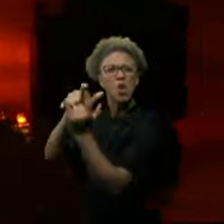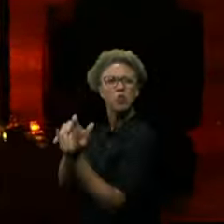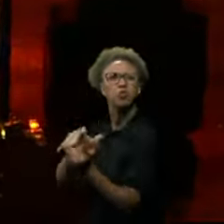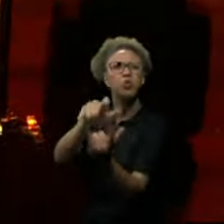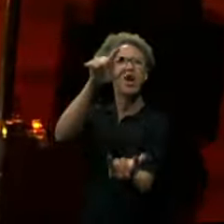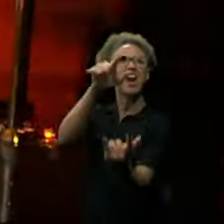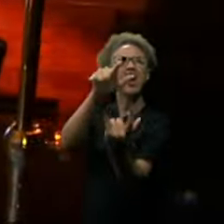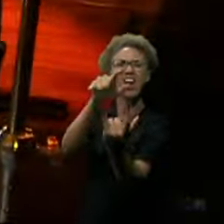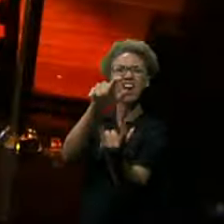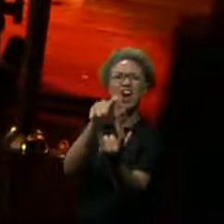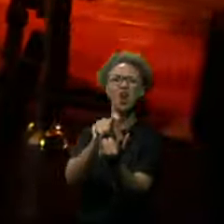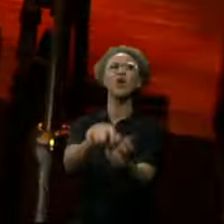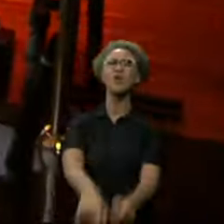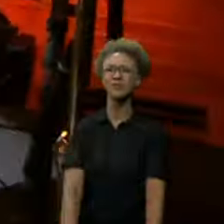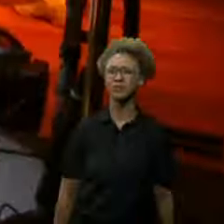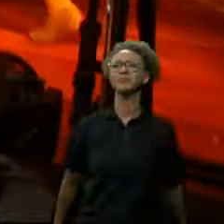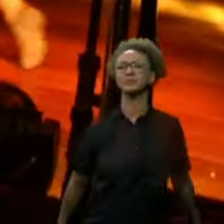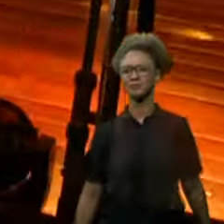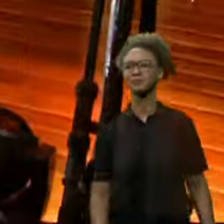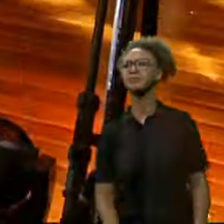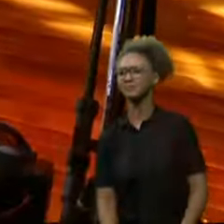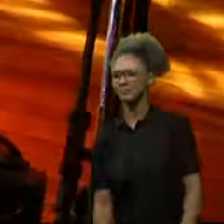E aí